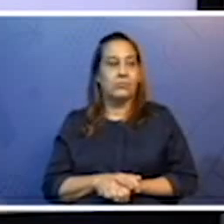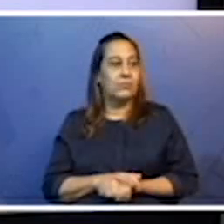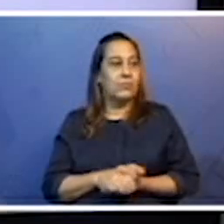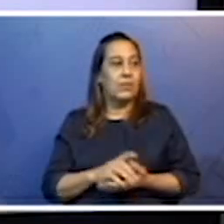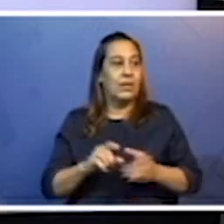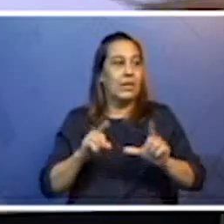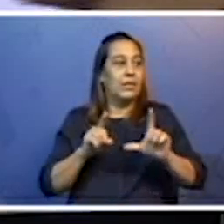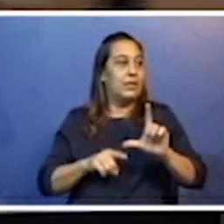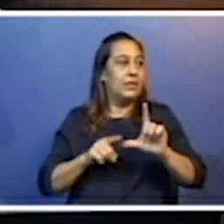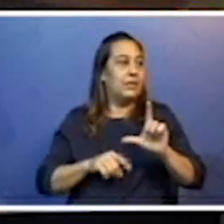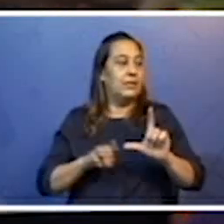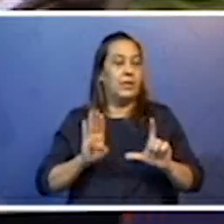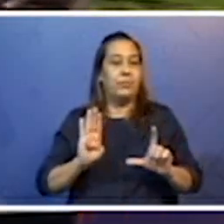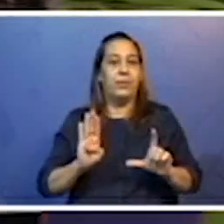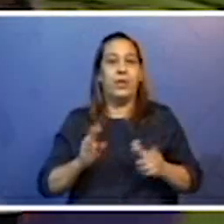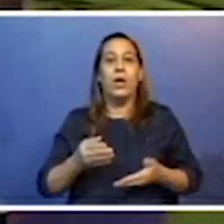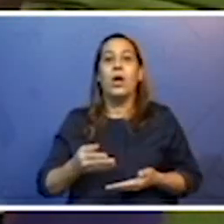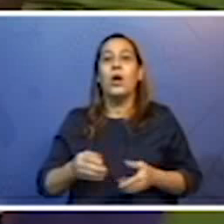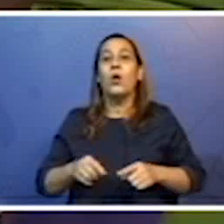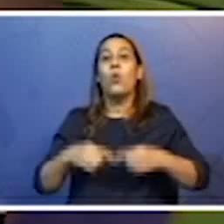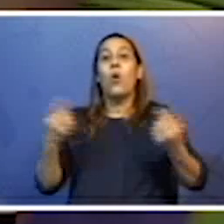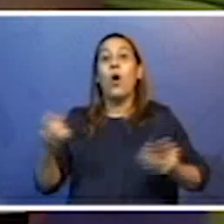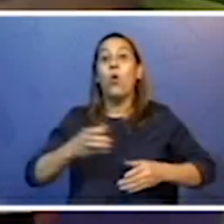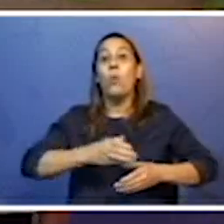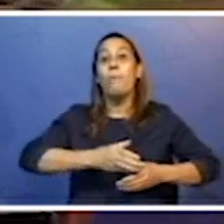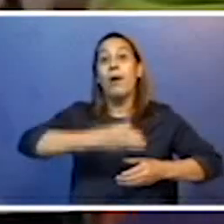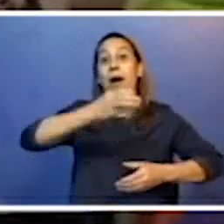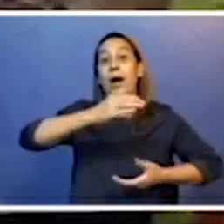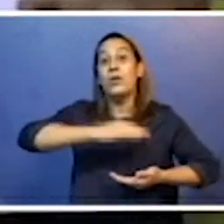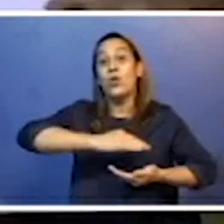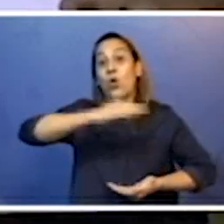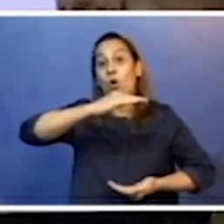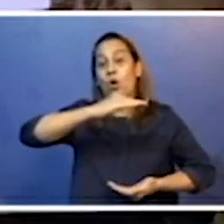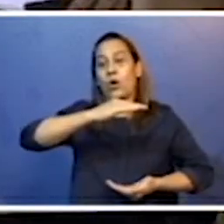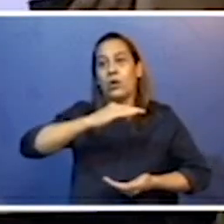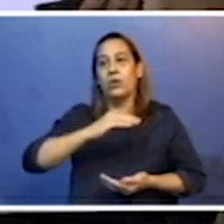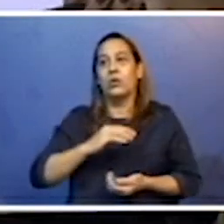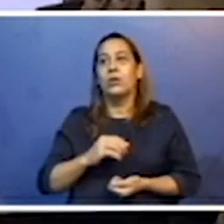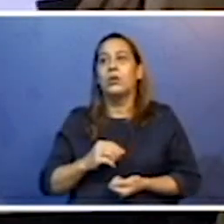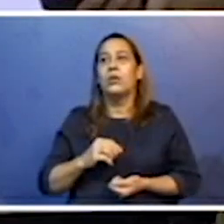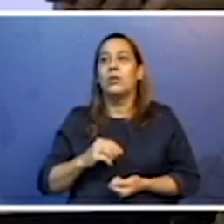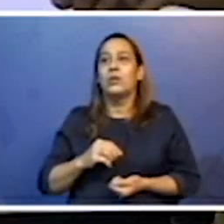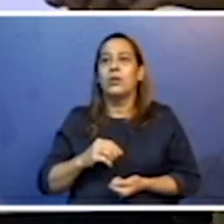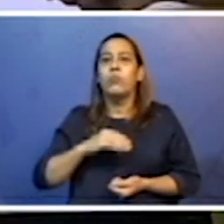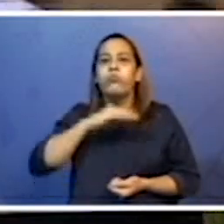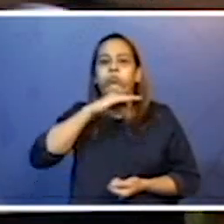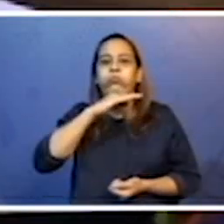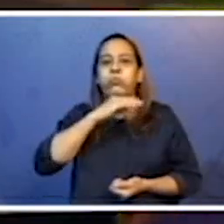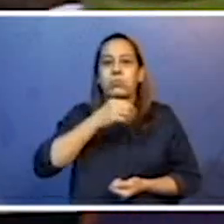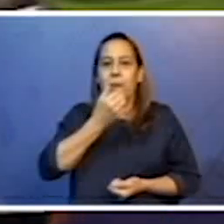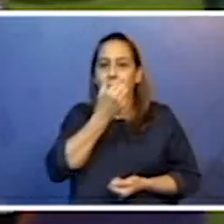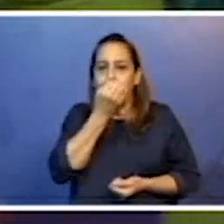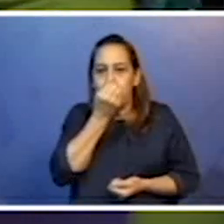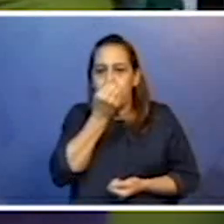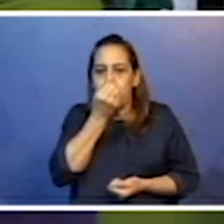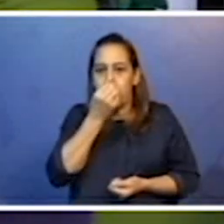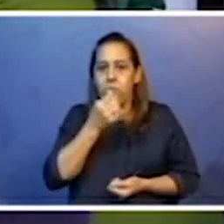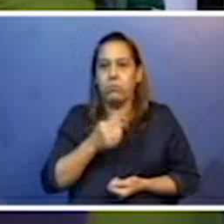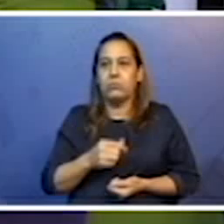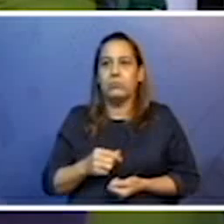Letra B. Qual é o maior recipiente utilizado como unidade de medida? Lembra? Foi o primeiro.